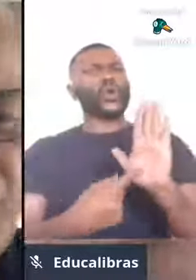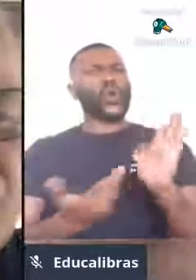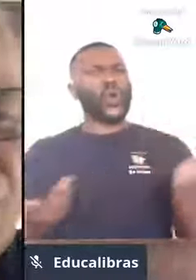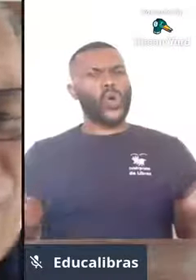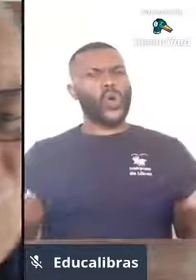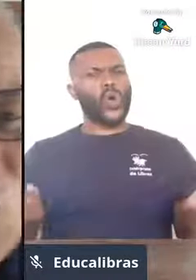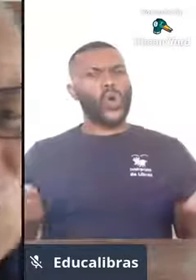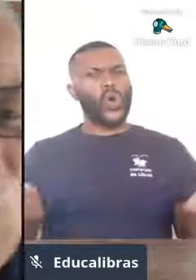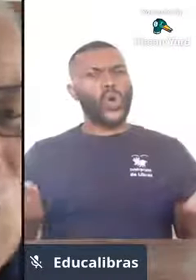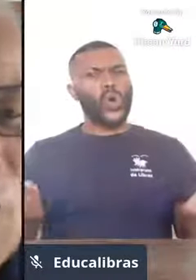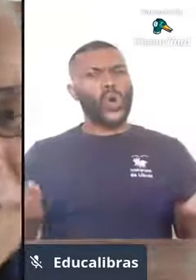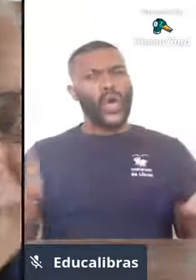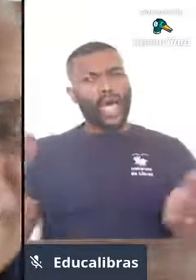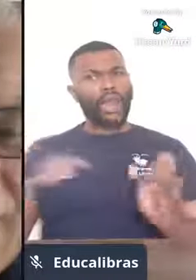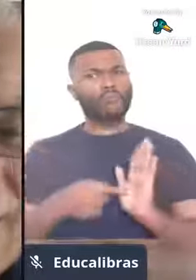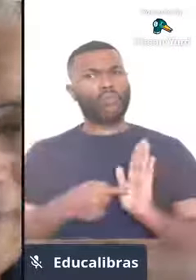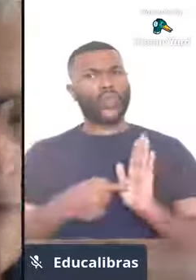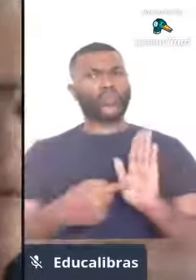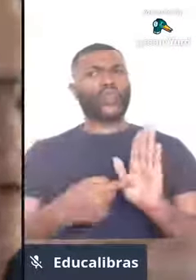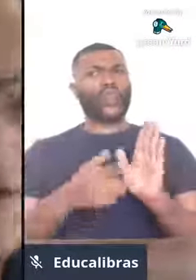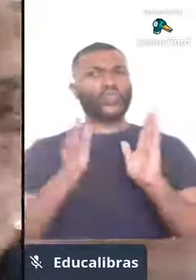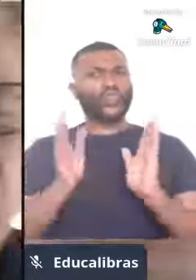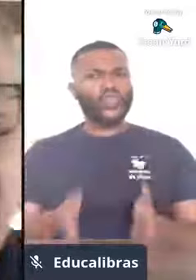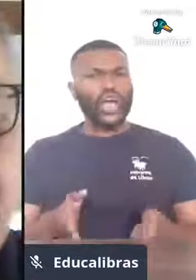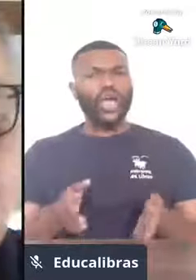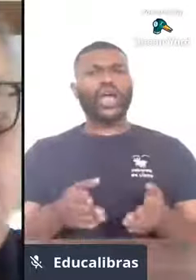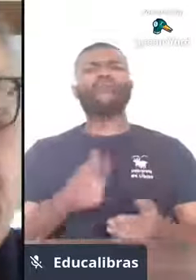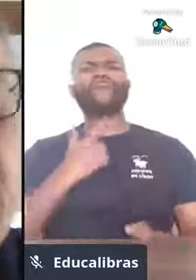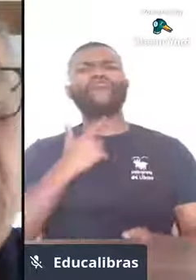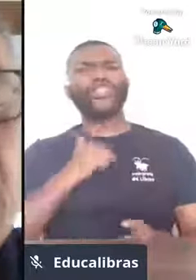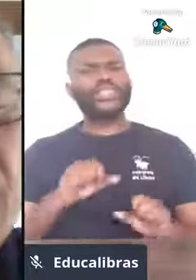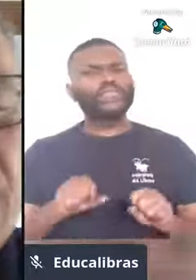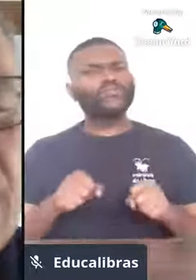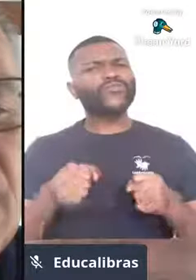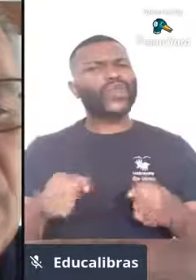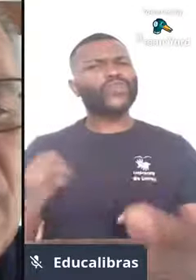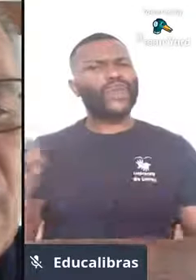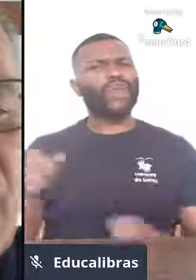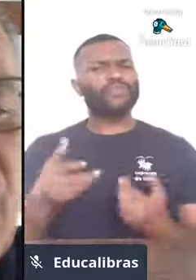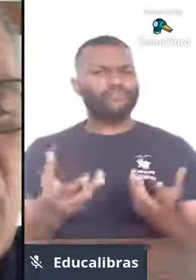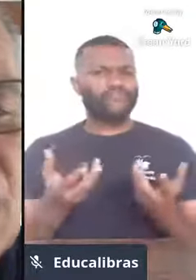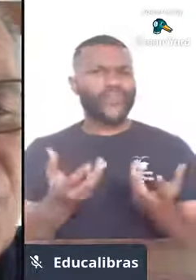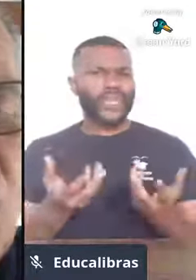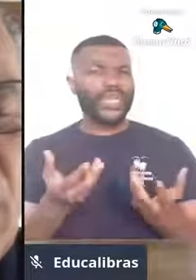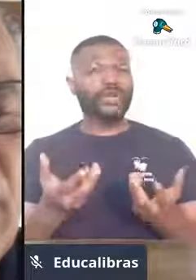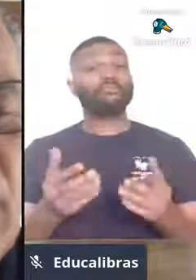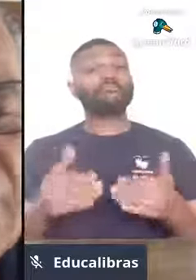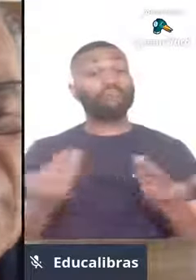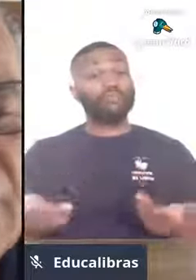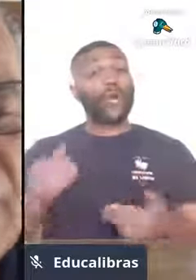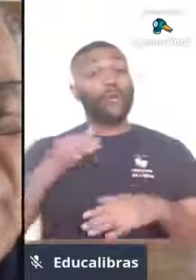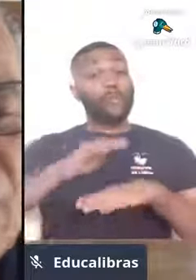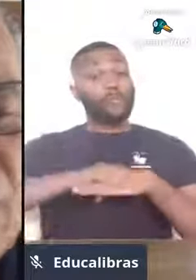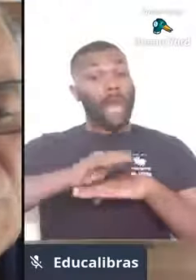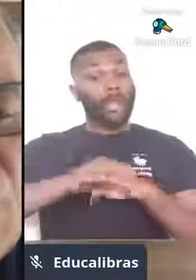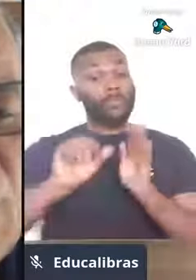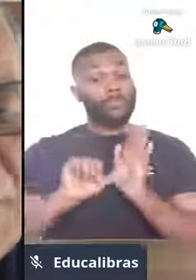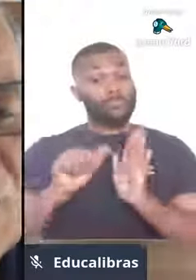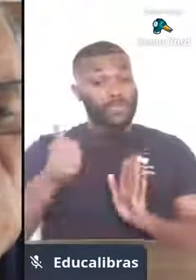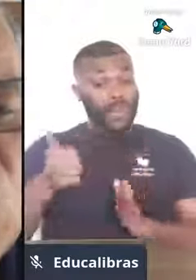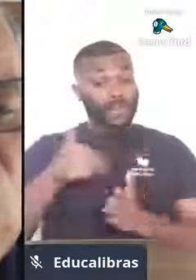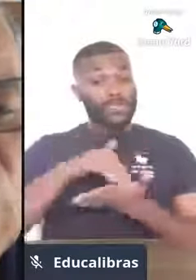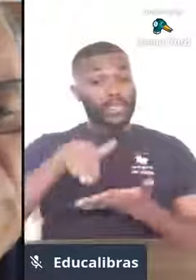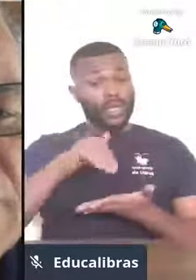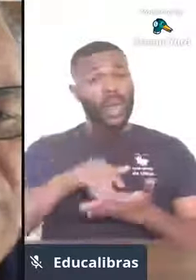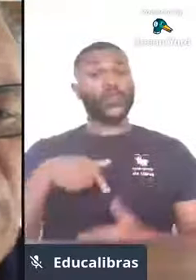já mostrou a força de vontade, o que ela queria. E ela realmente foi a primeira secretária, o que nos deu bastante